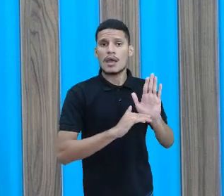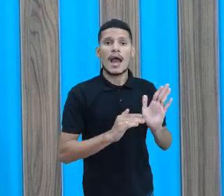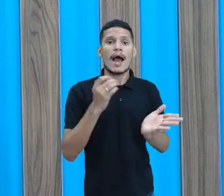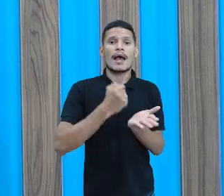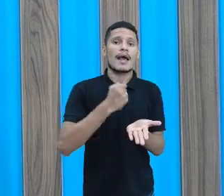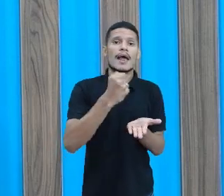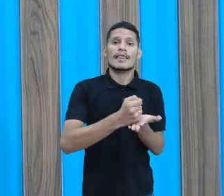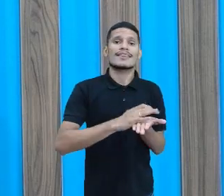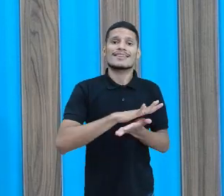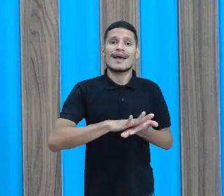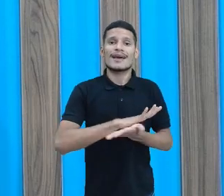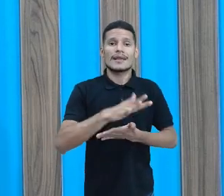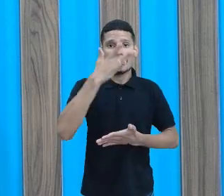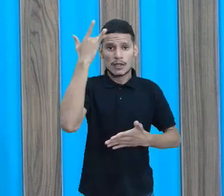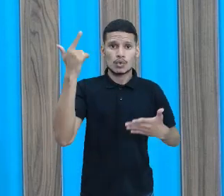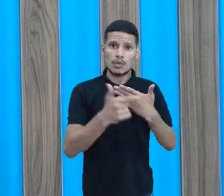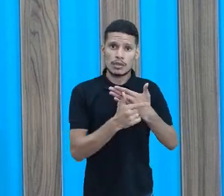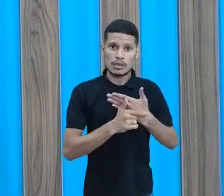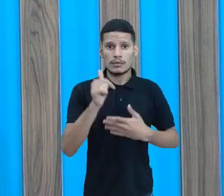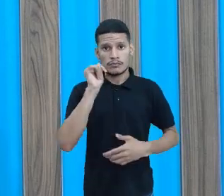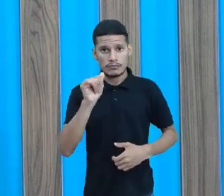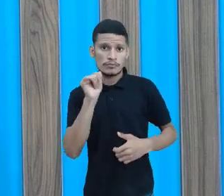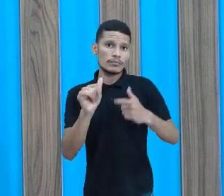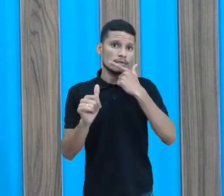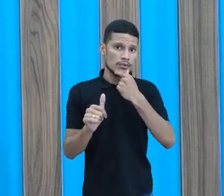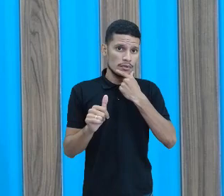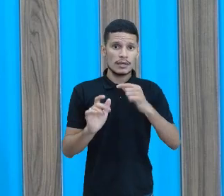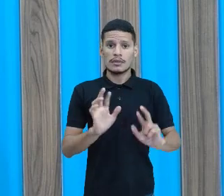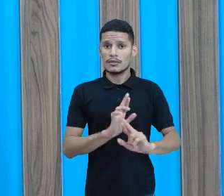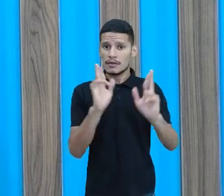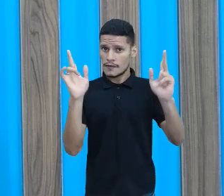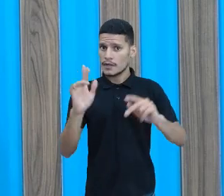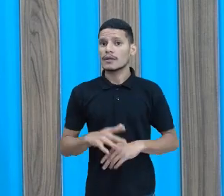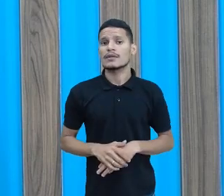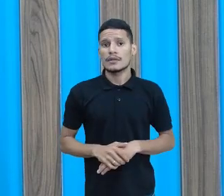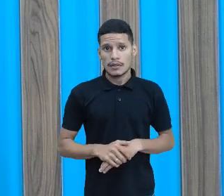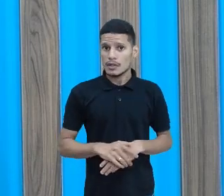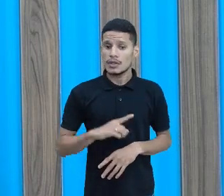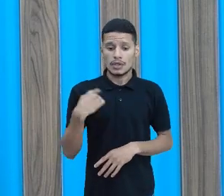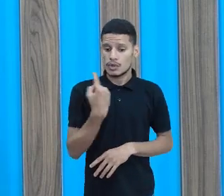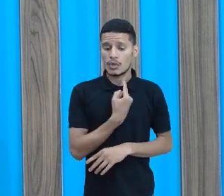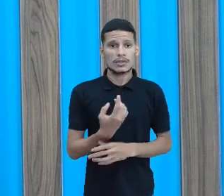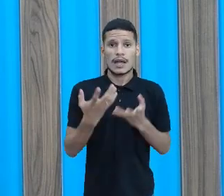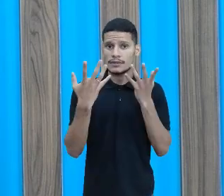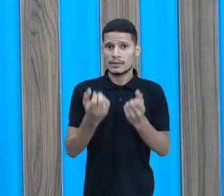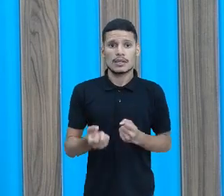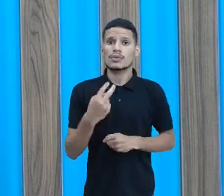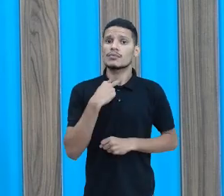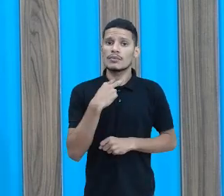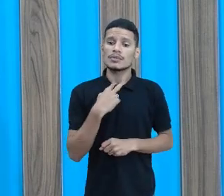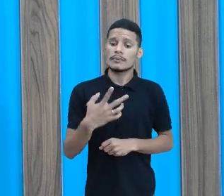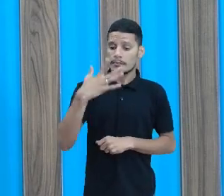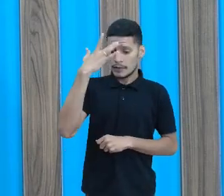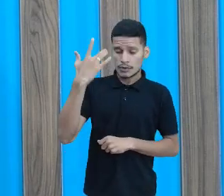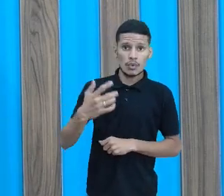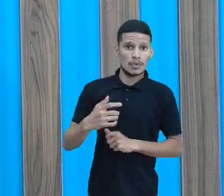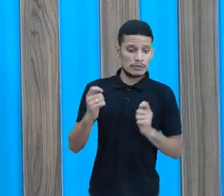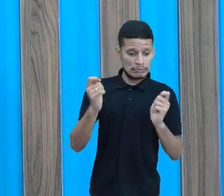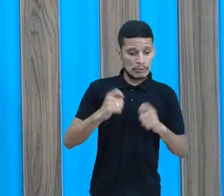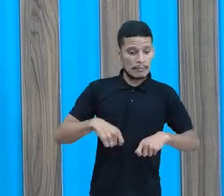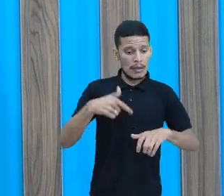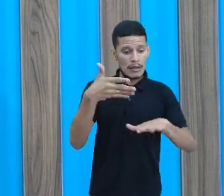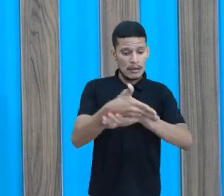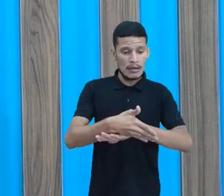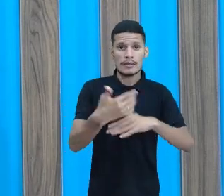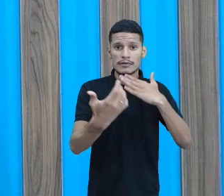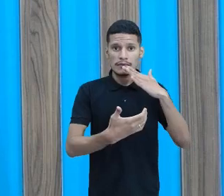trabalhador ou trabalhadora. Então são coisas diferentes, tá? Então a gente não pode aceitar que, né, pessoas sejam empregadas e a empresa ela